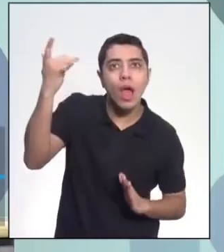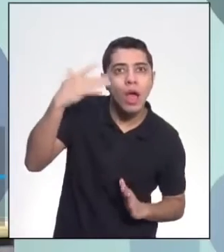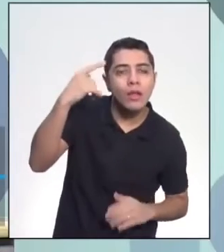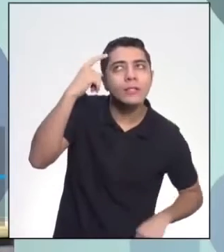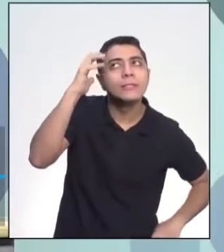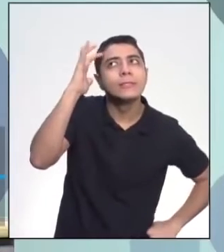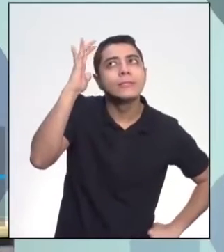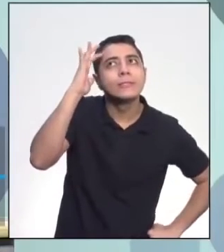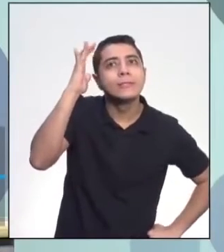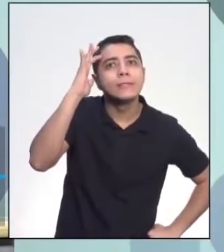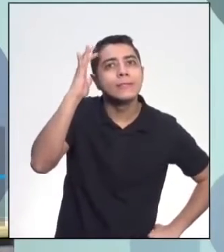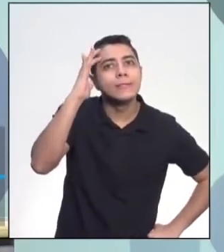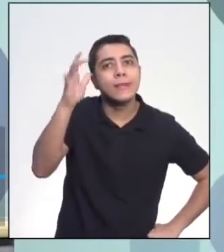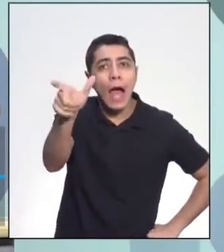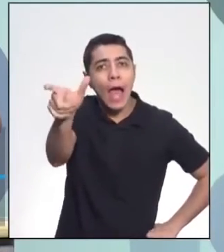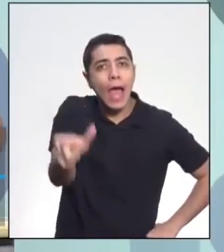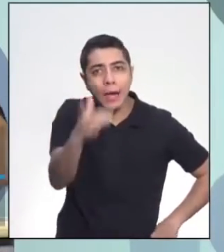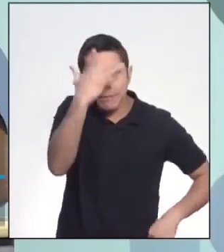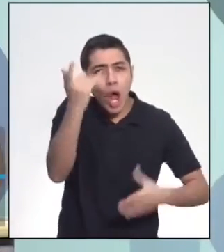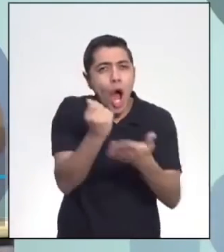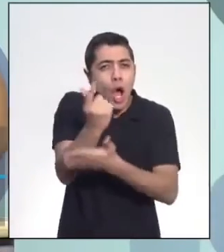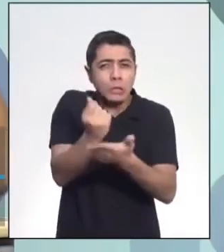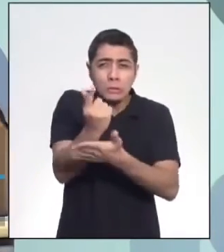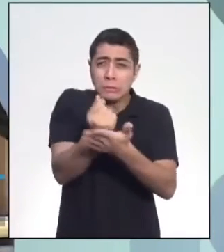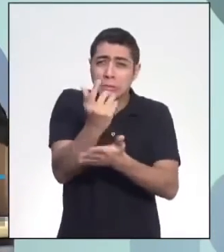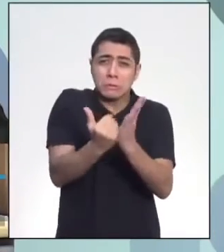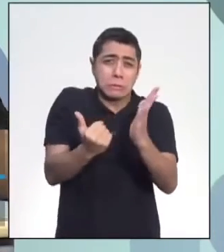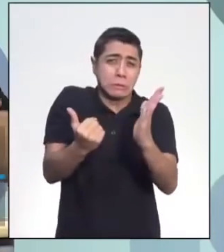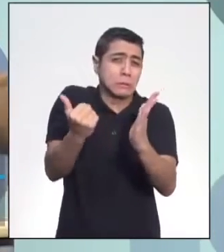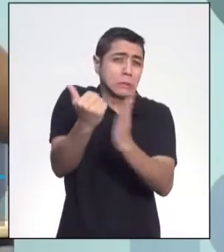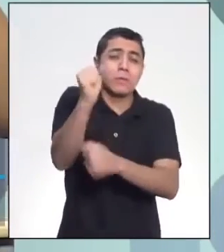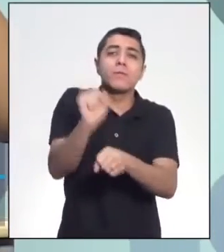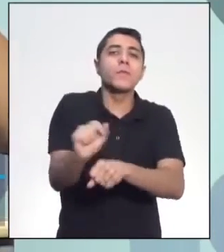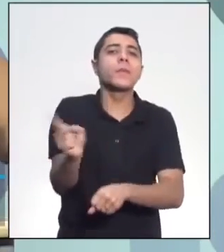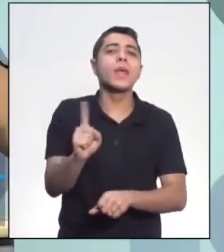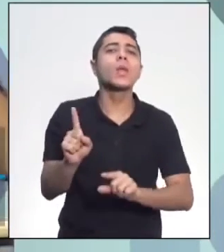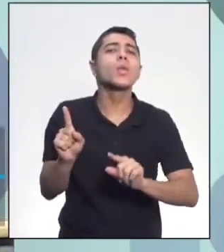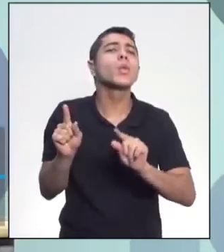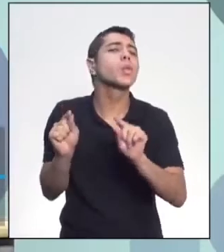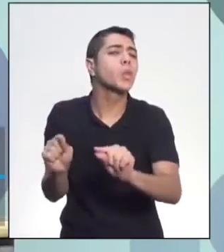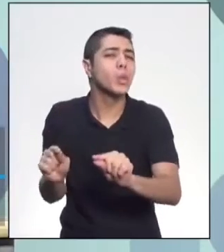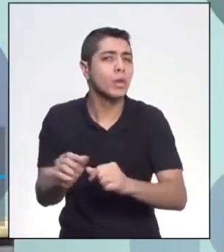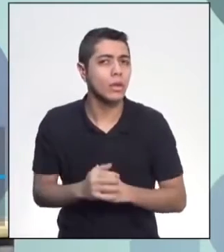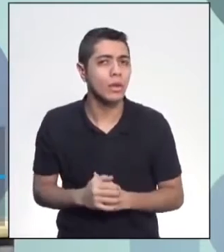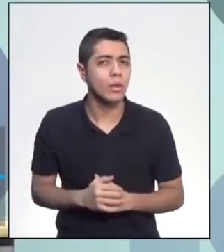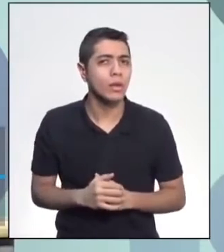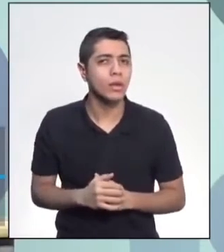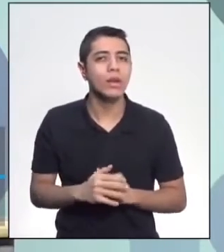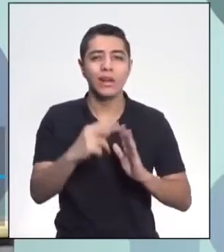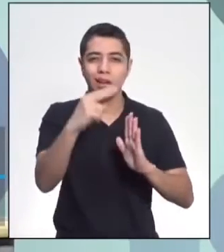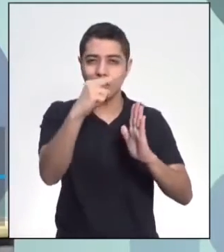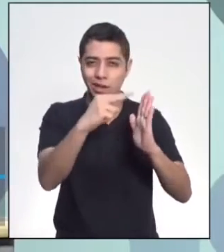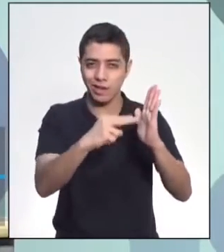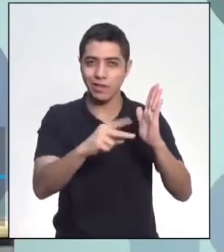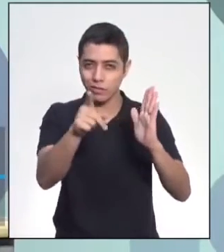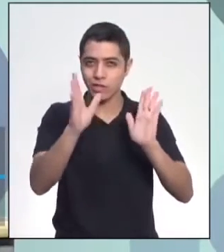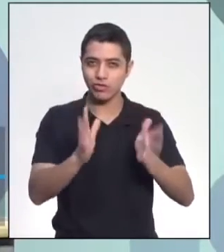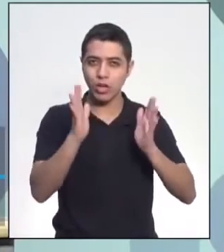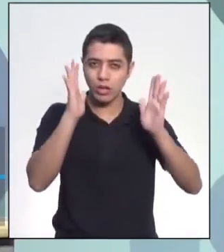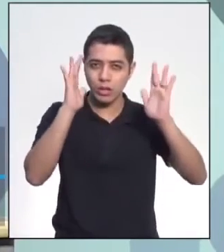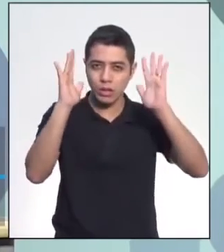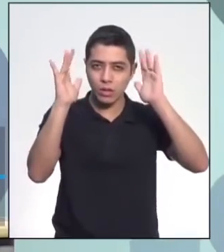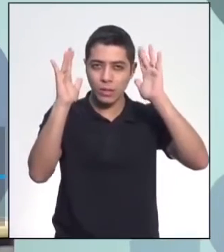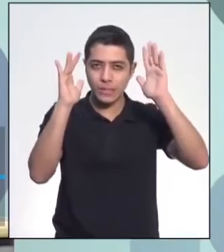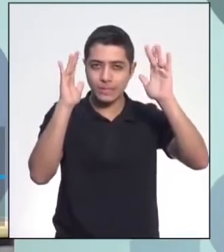considerar como consumo desenfreado? Espero que ao longo da nossa leitura vocês foram aí já se perguntando. Eles